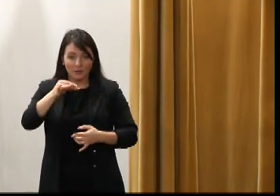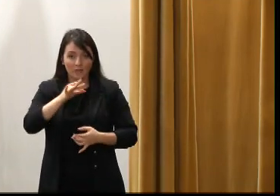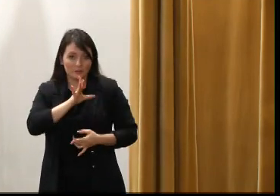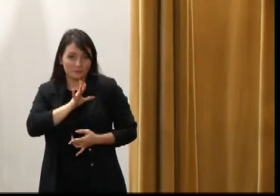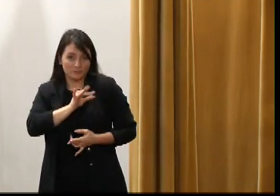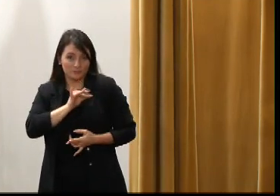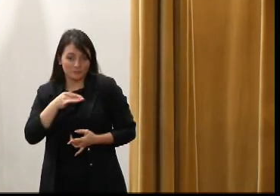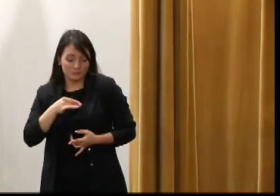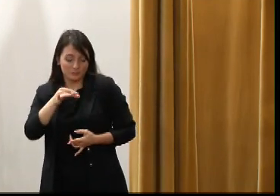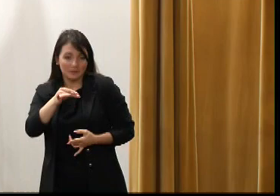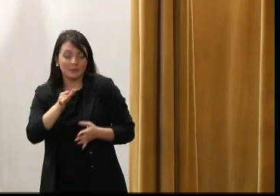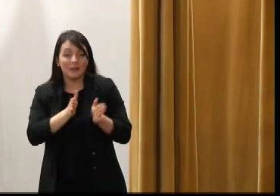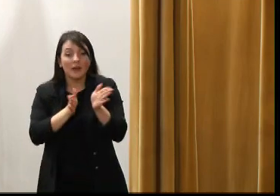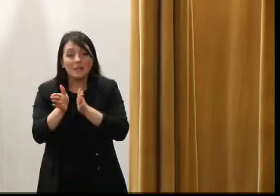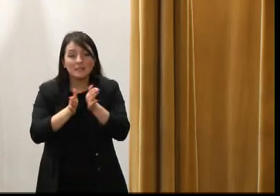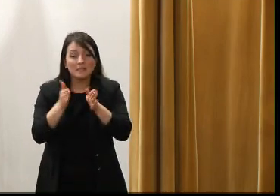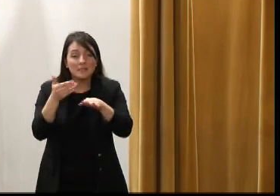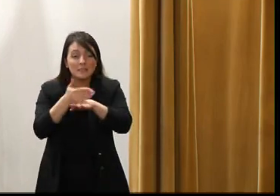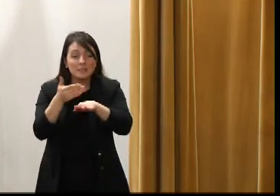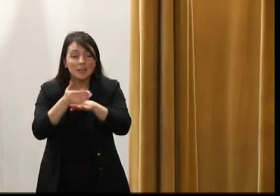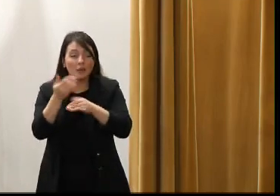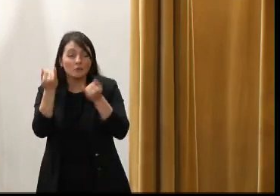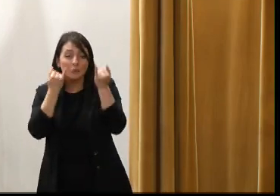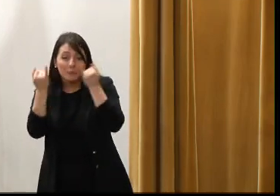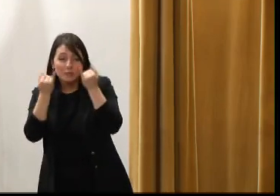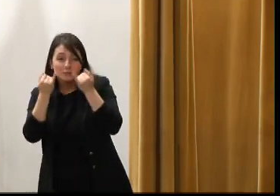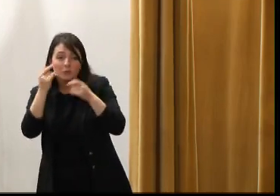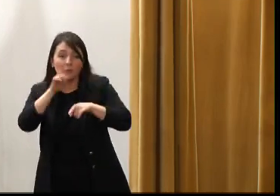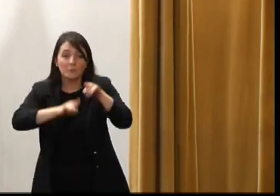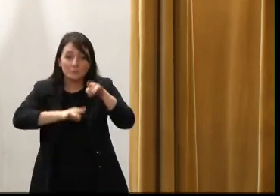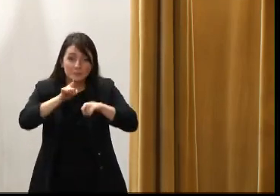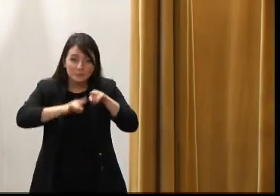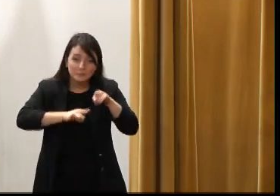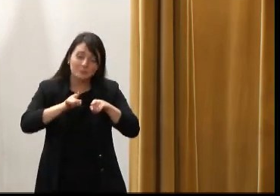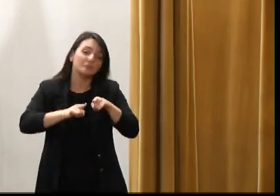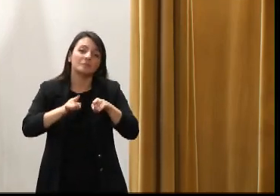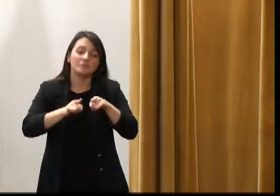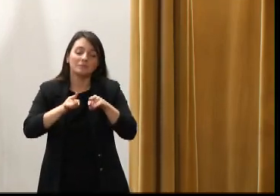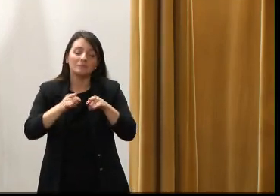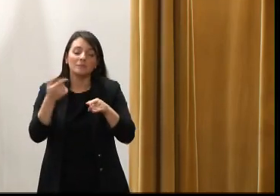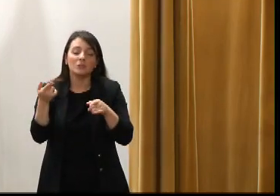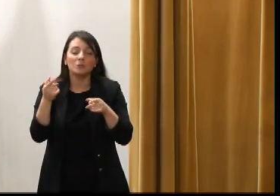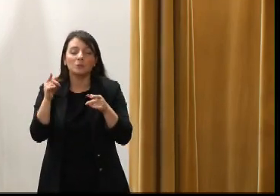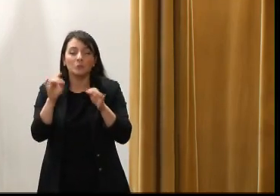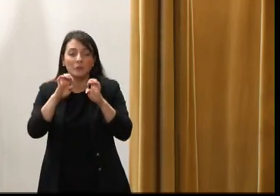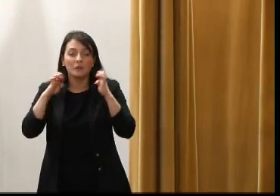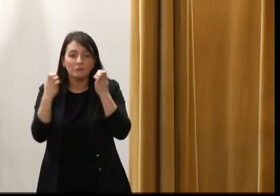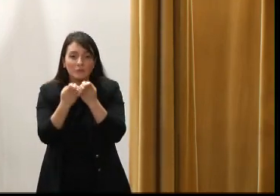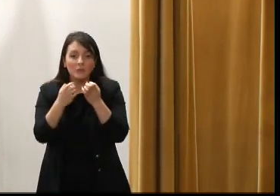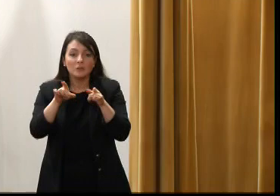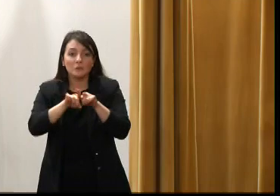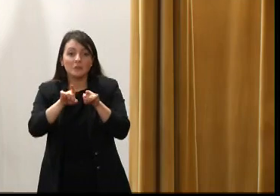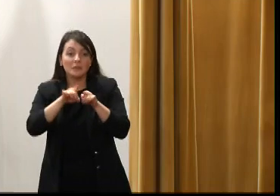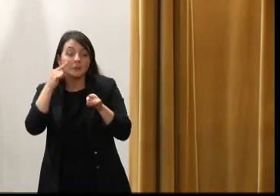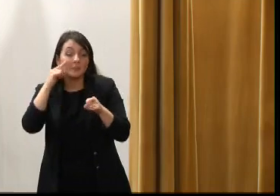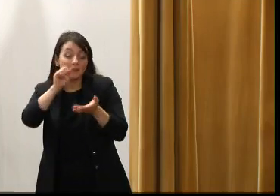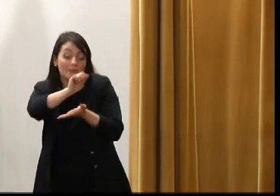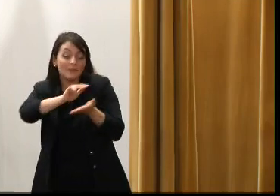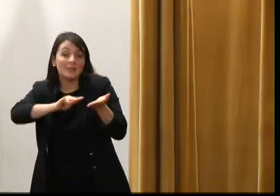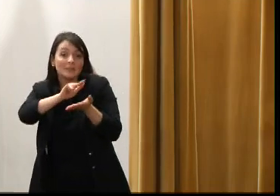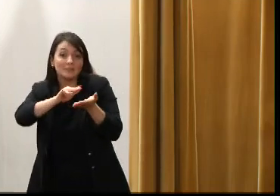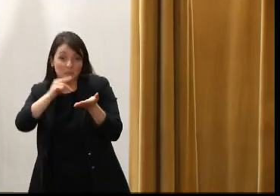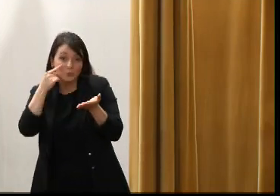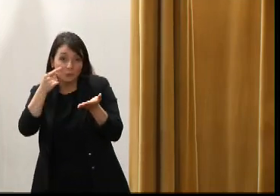poderão acessar informações, materiais do evento e o formulário de avaliação que solicitamos seja